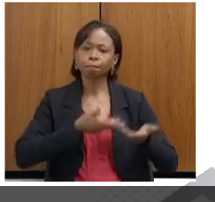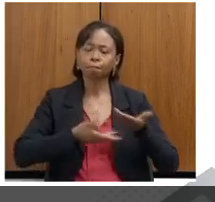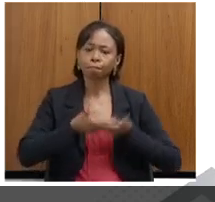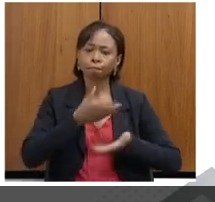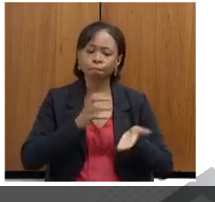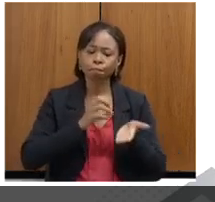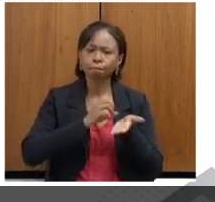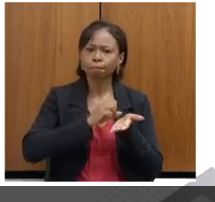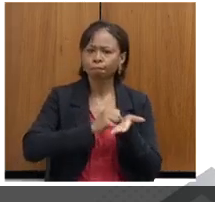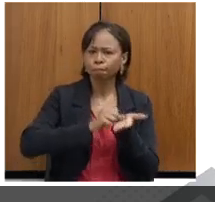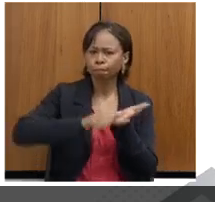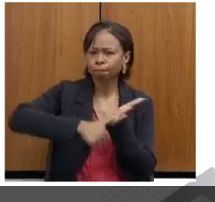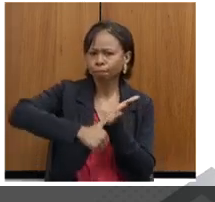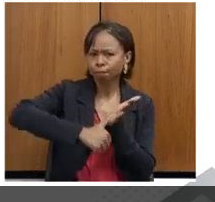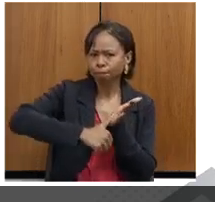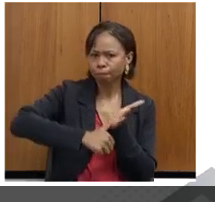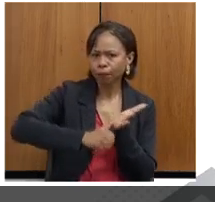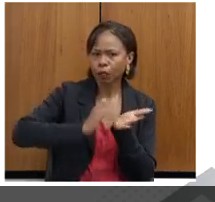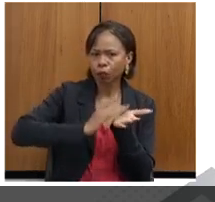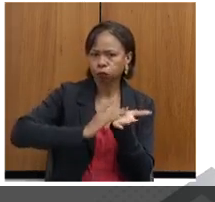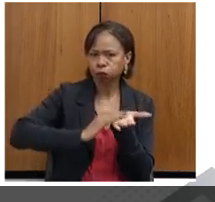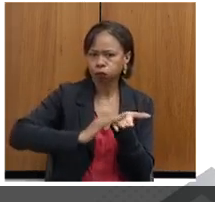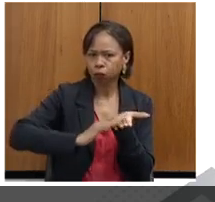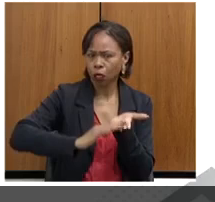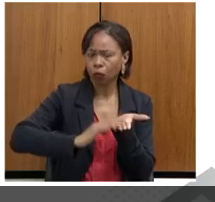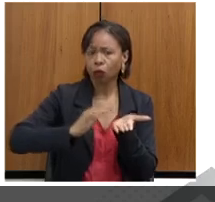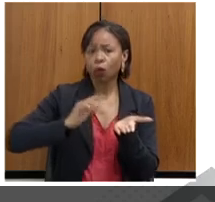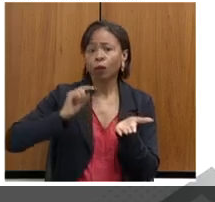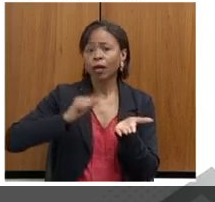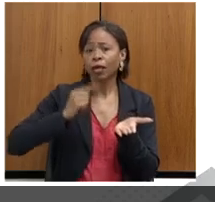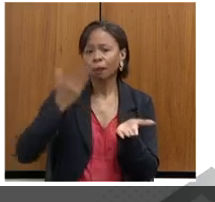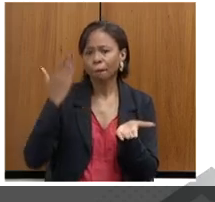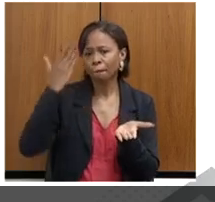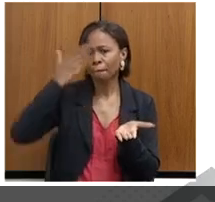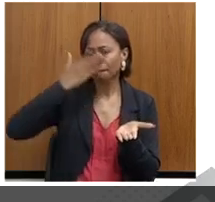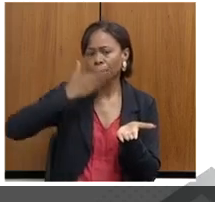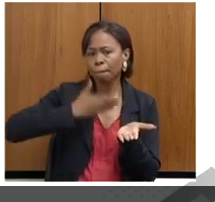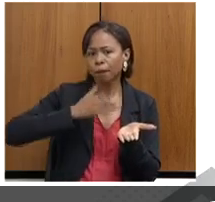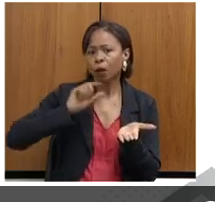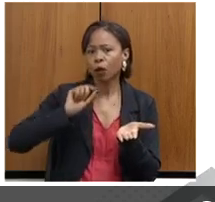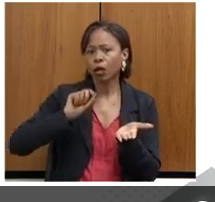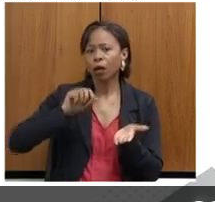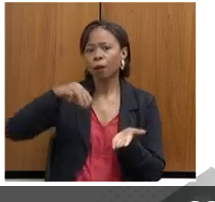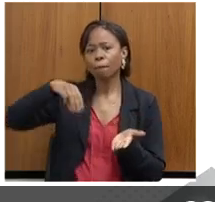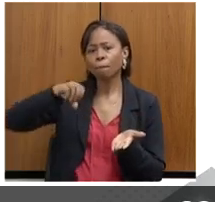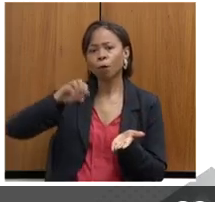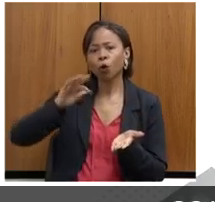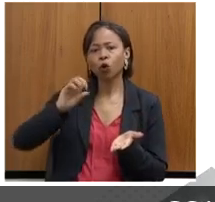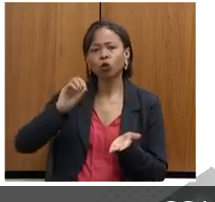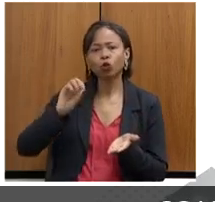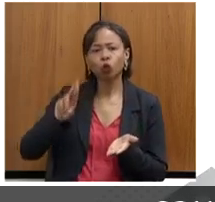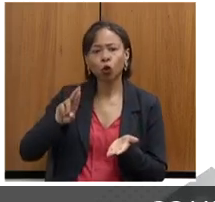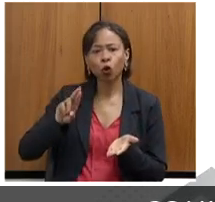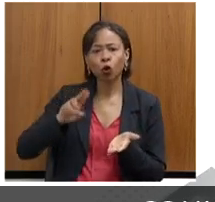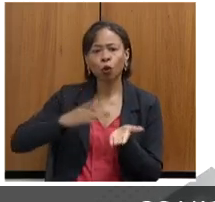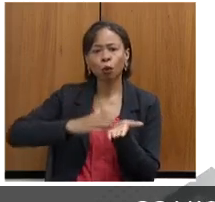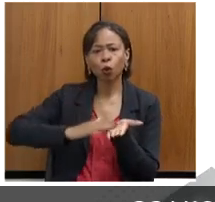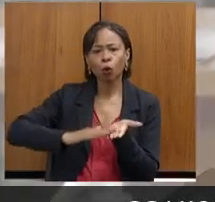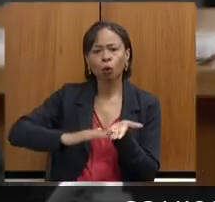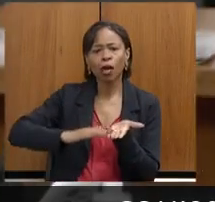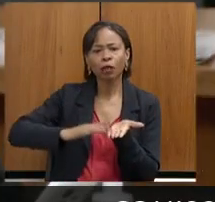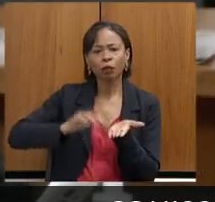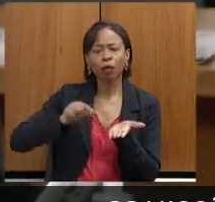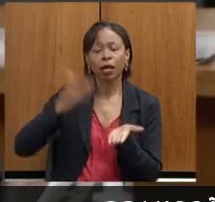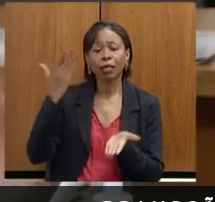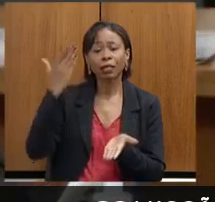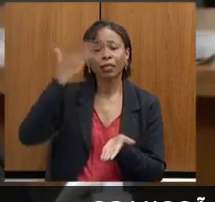biométricos onde nós utilizaremos o que a gente chama de motor biométrico para identificação civil e criminal ao